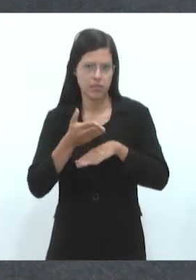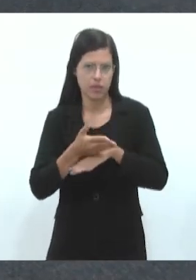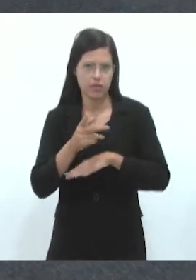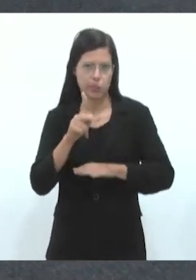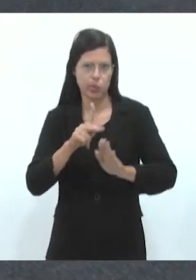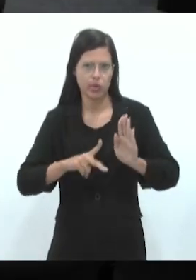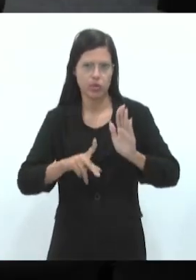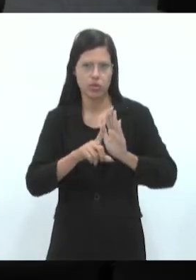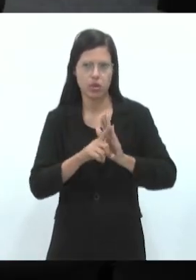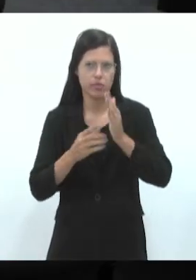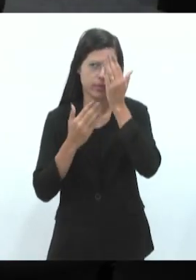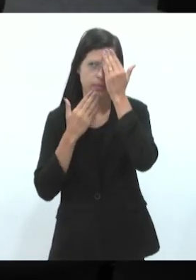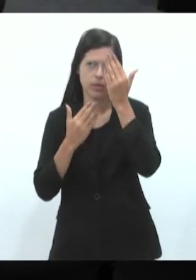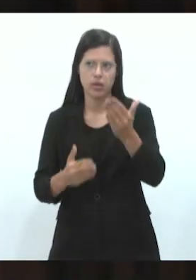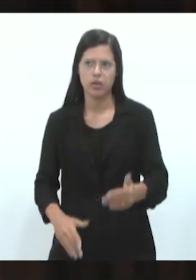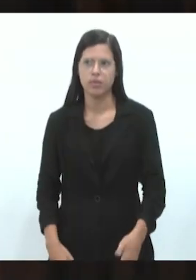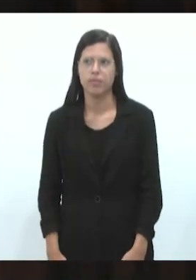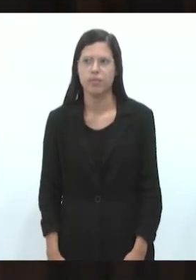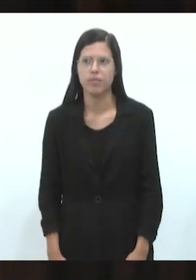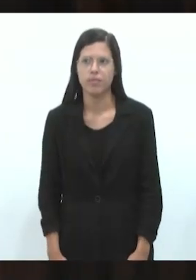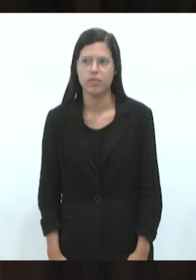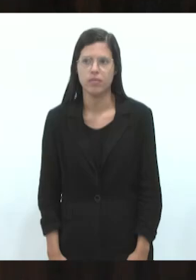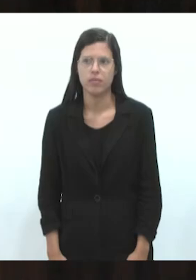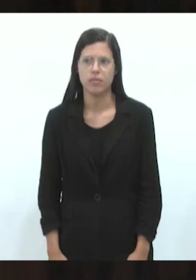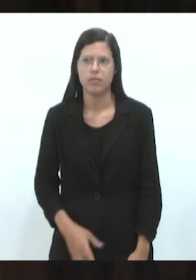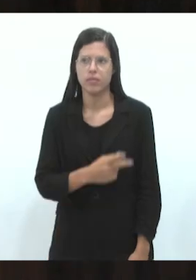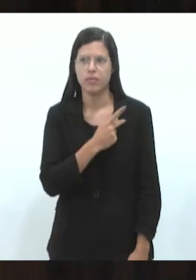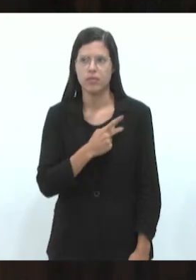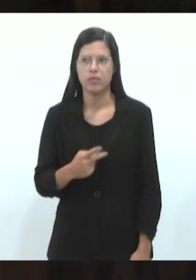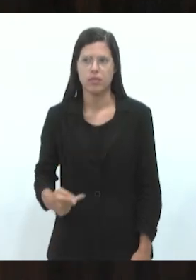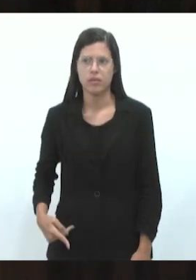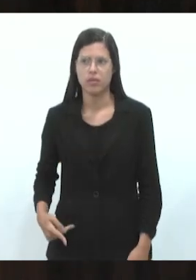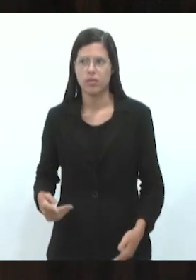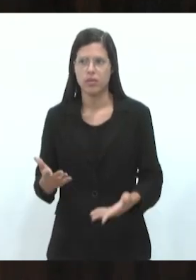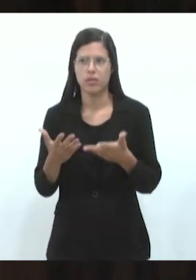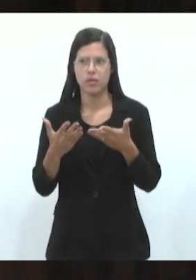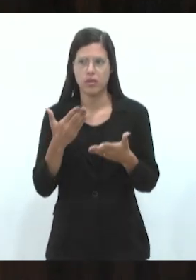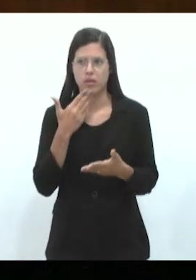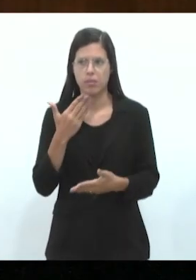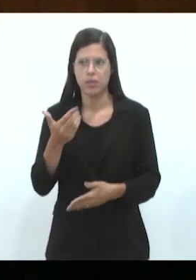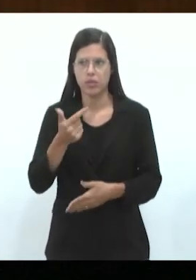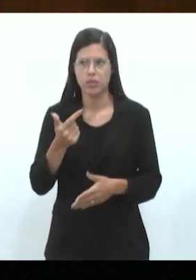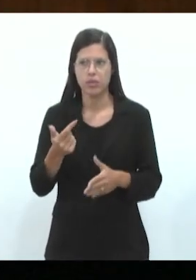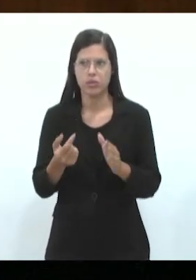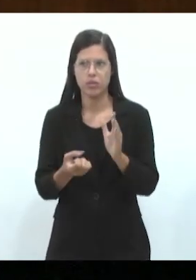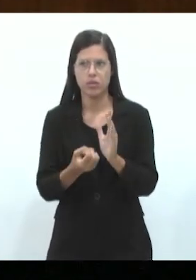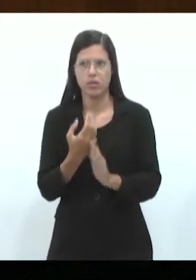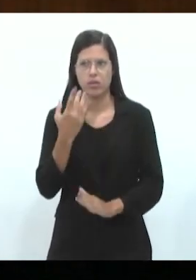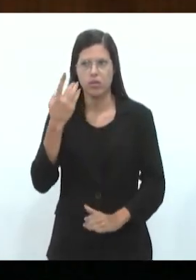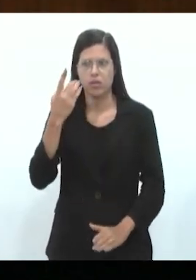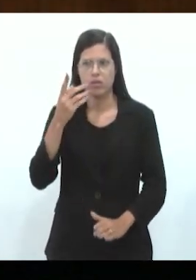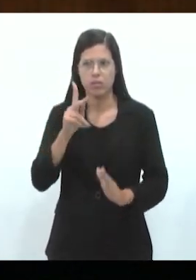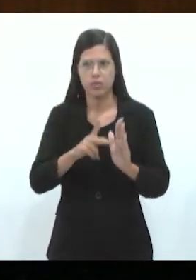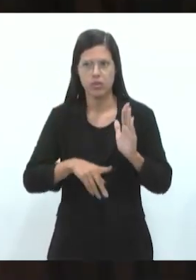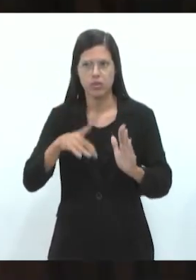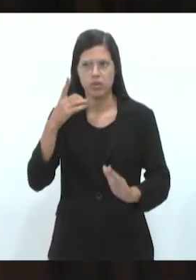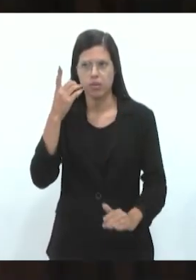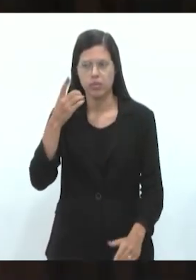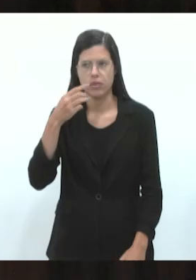Muito obrigada. Senhora presidenta, Sara, gostaria de aqui pedir a coautoria do projeto da deputada Marina.